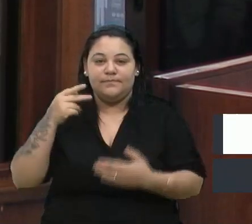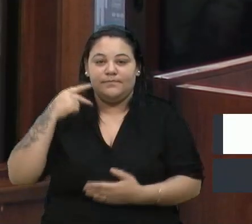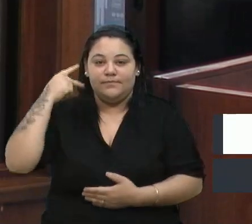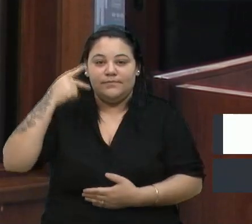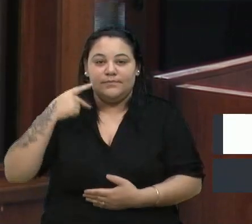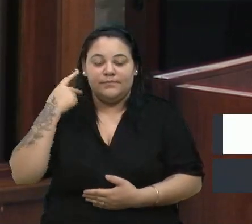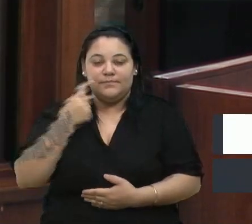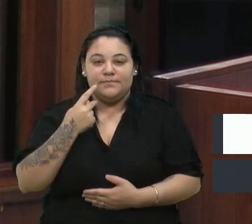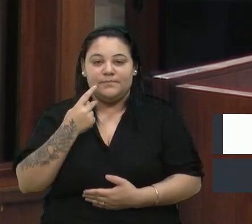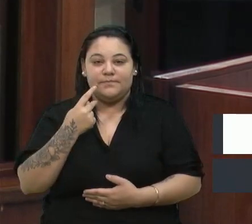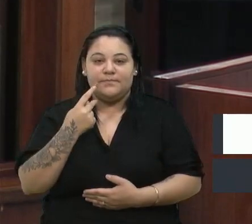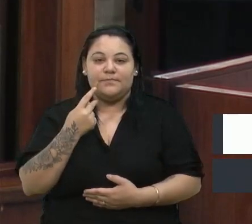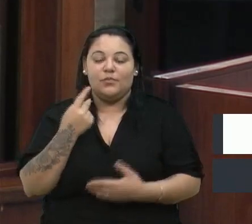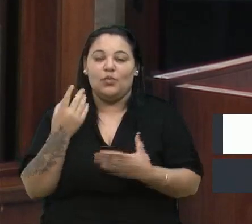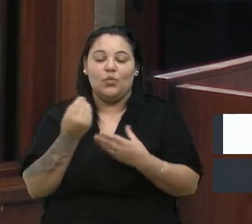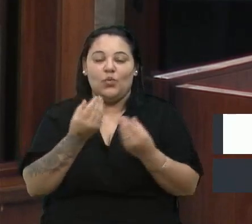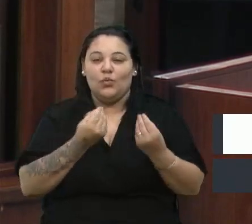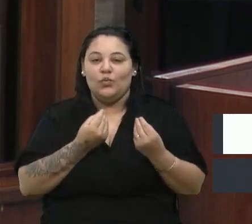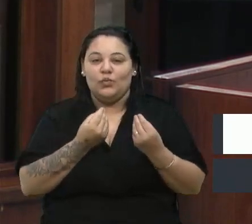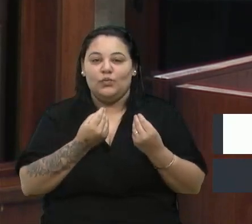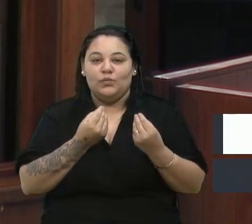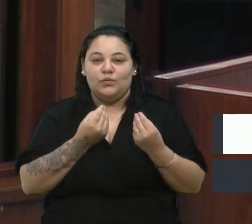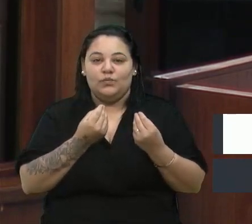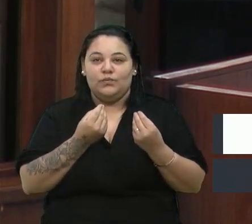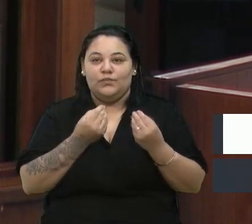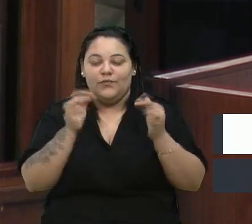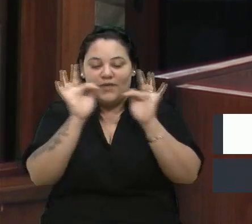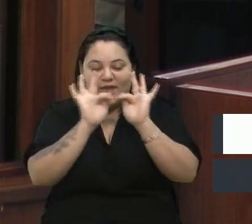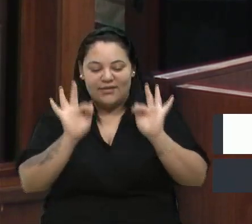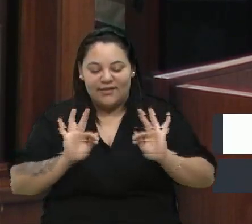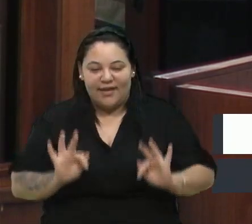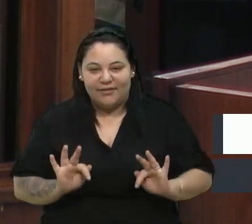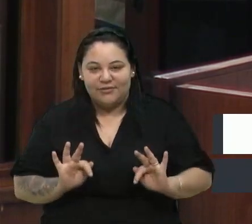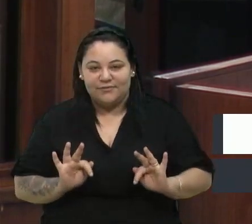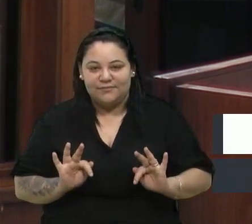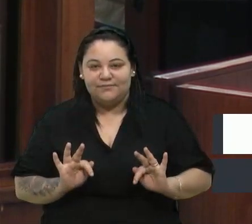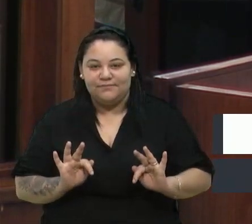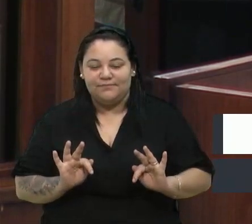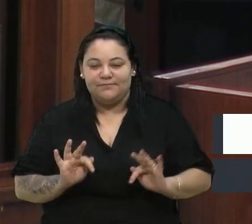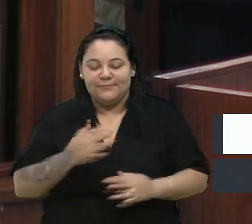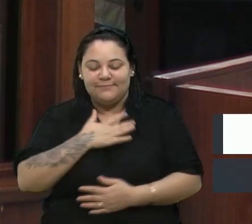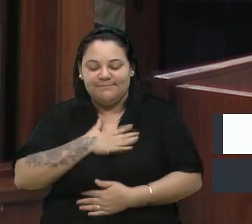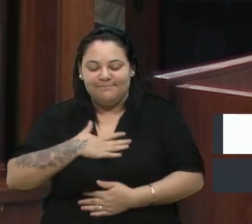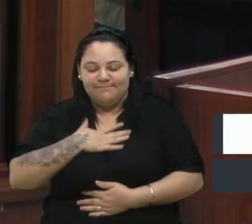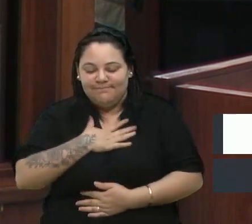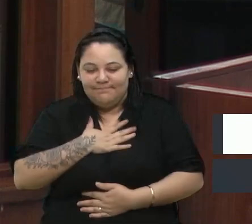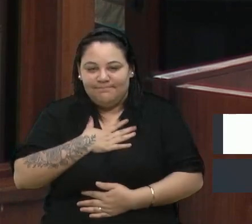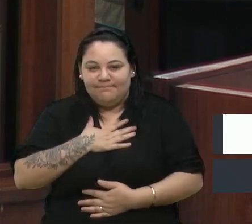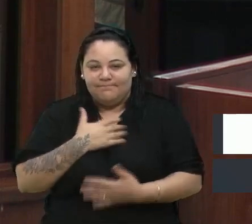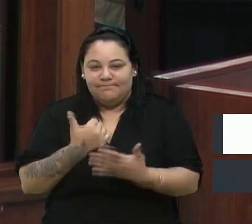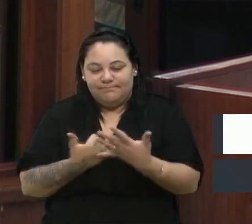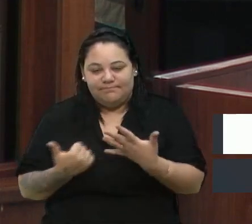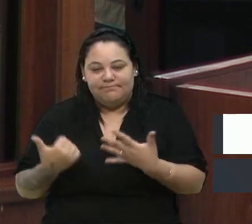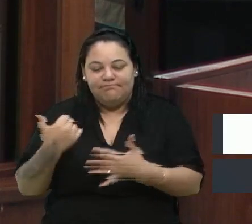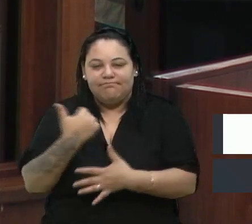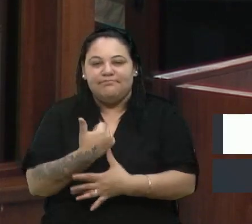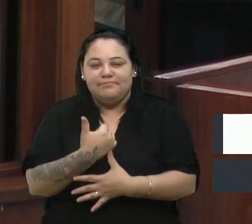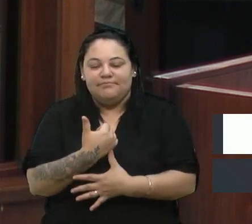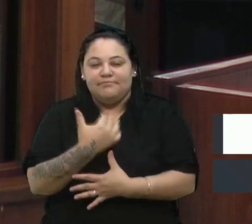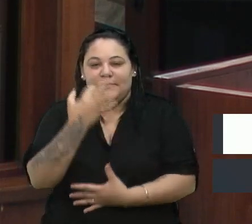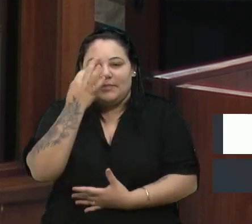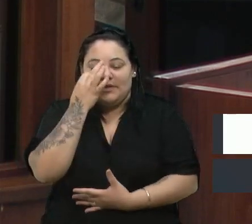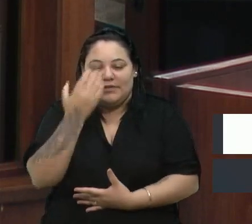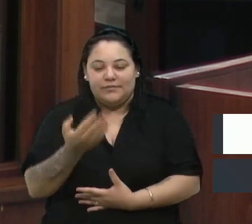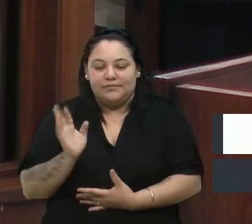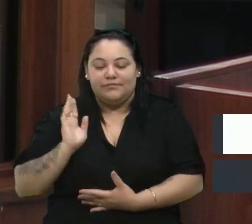muita alegria, satisfação, privilégio que a gente pode estar aqui representando a Igreja Brasa de